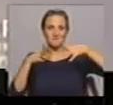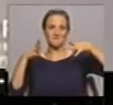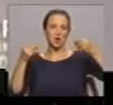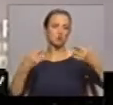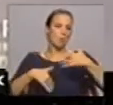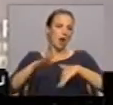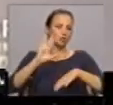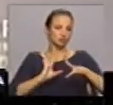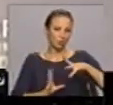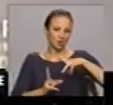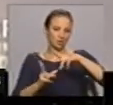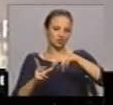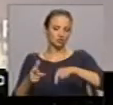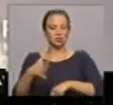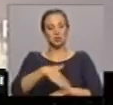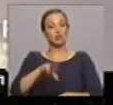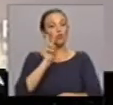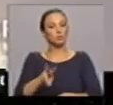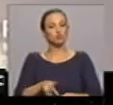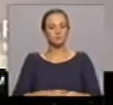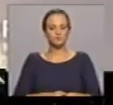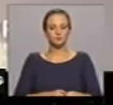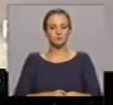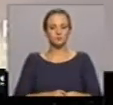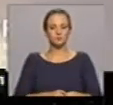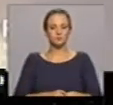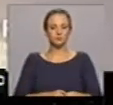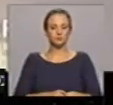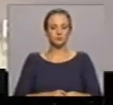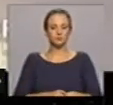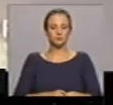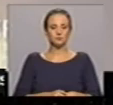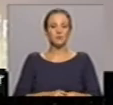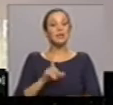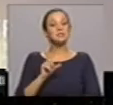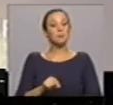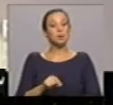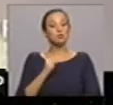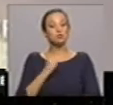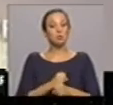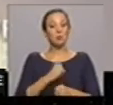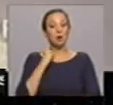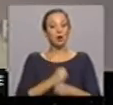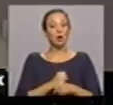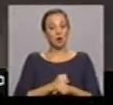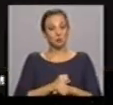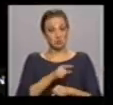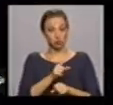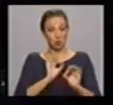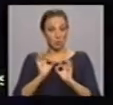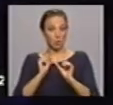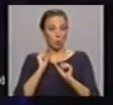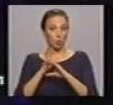dos planetas terrestres. E foram também as missões que prepararam as